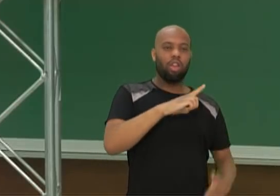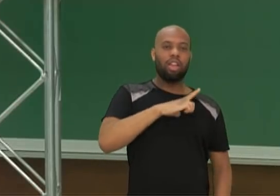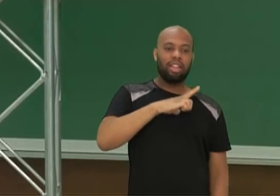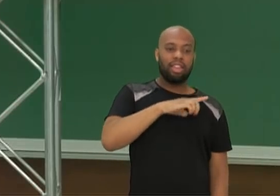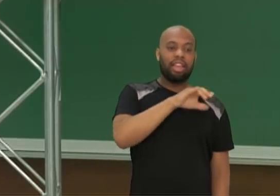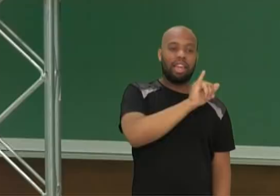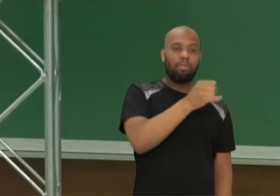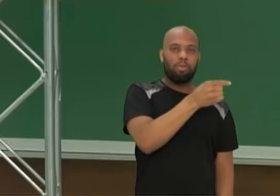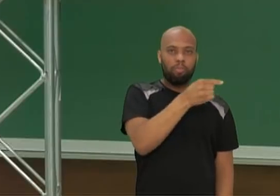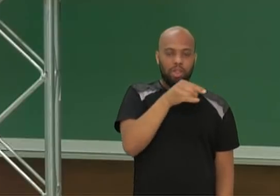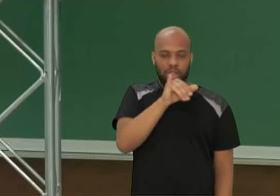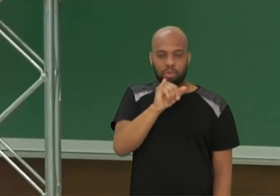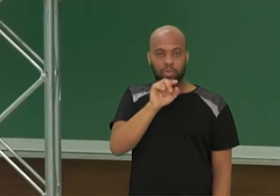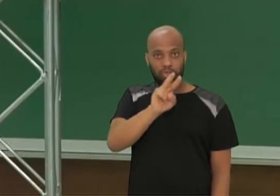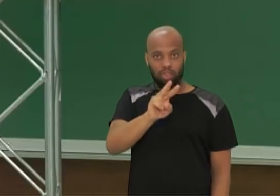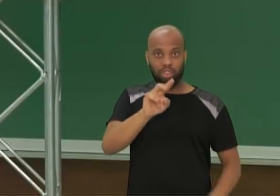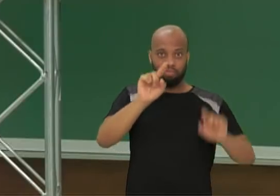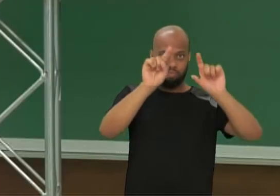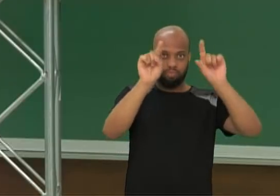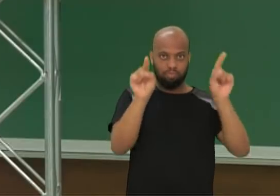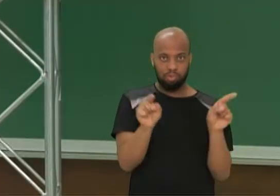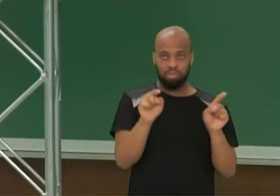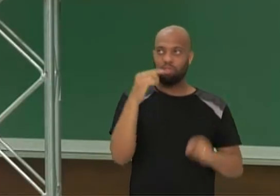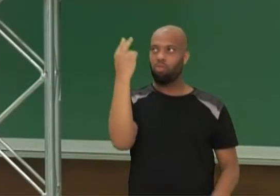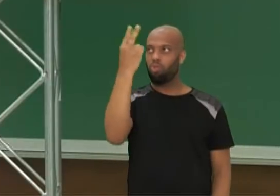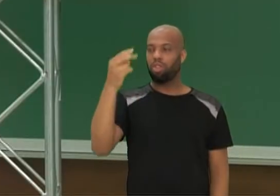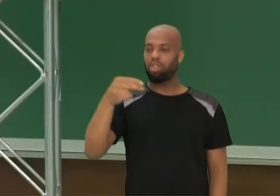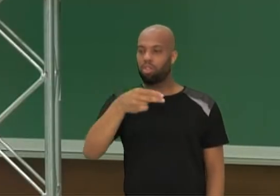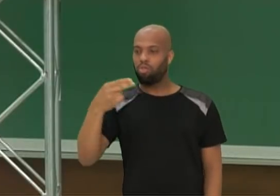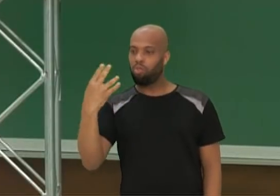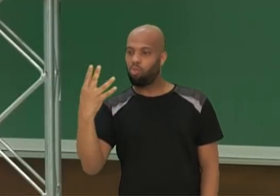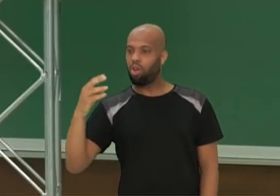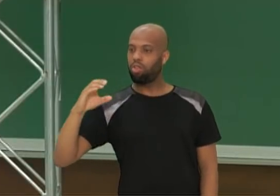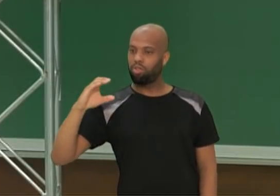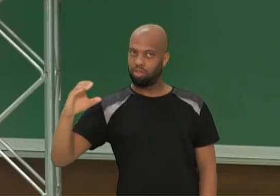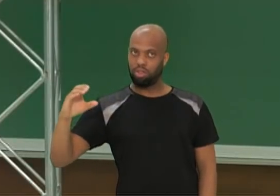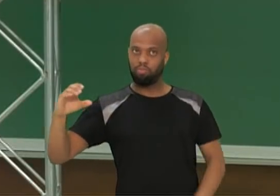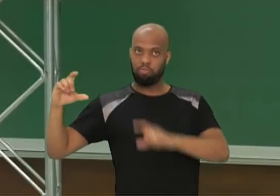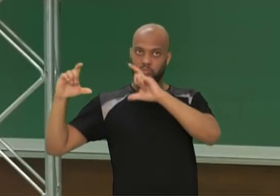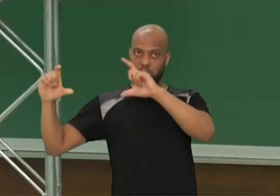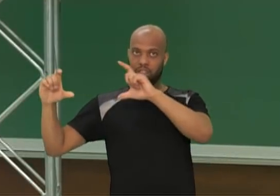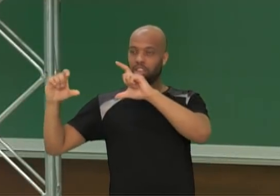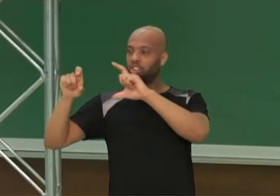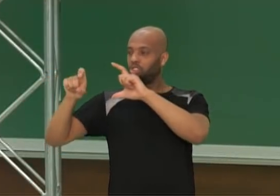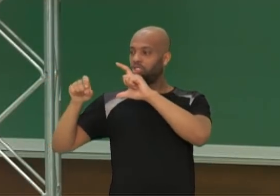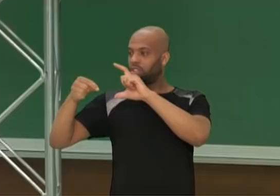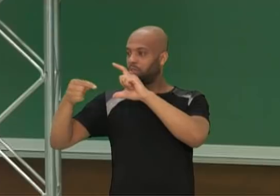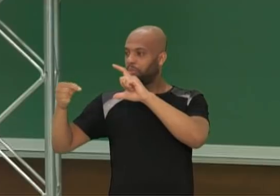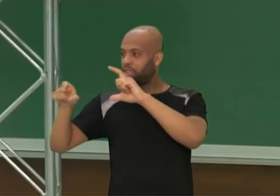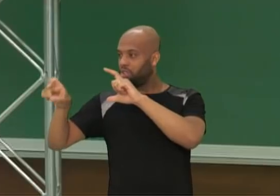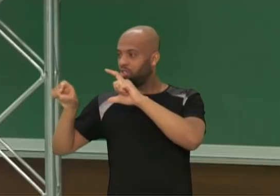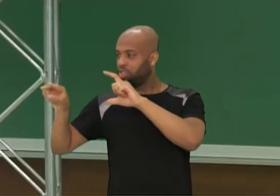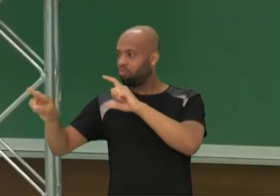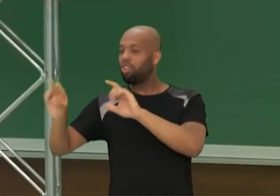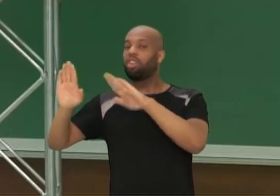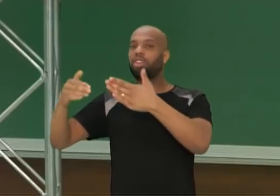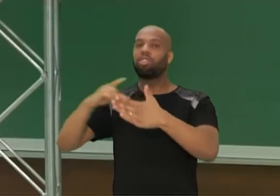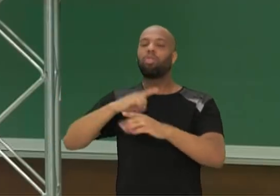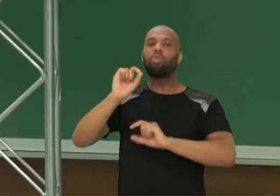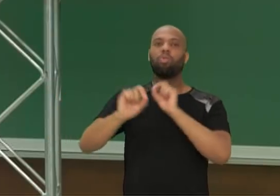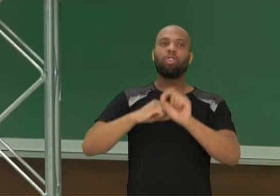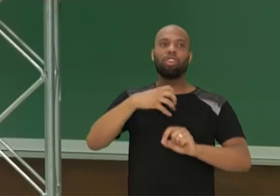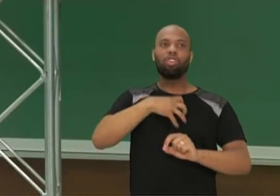vértice ao quadrado, igual a 4c x menos x do vértice, por isso nós vamos concluir, então, que o